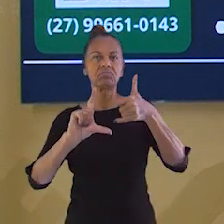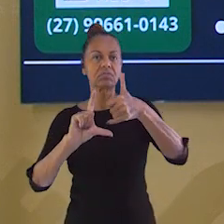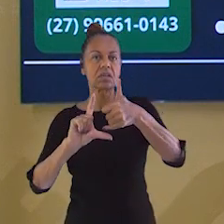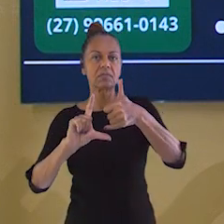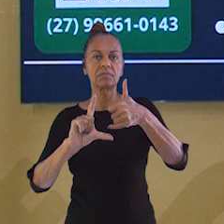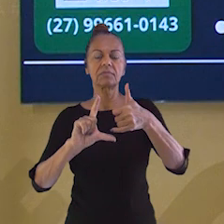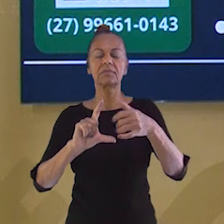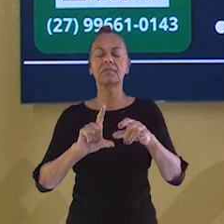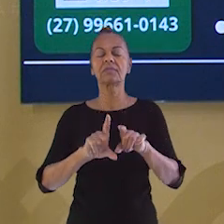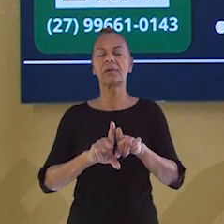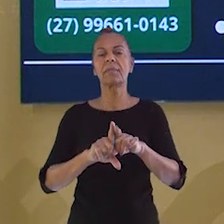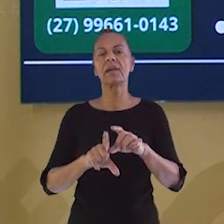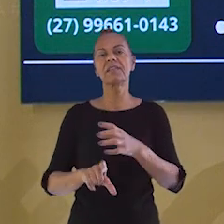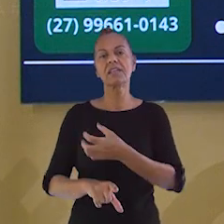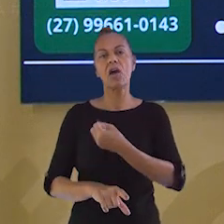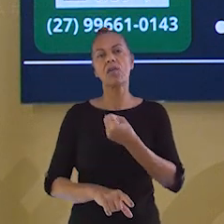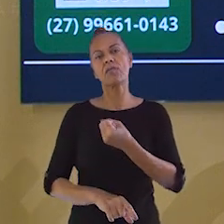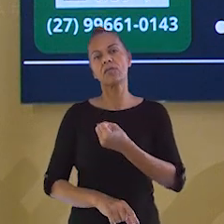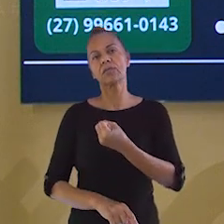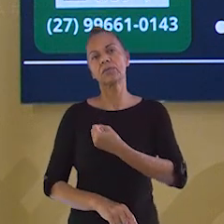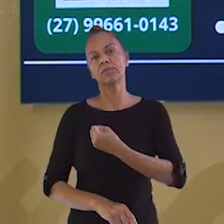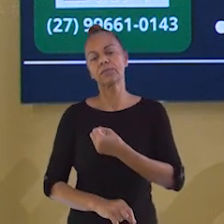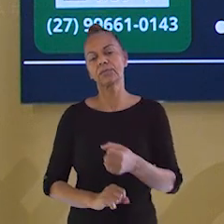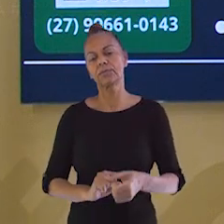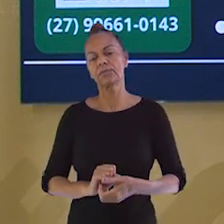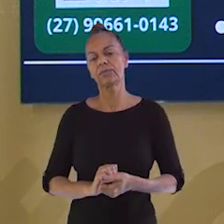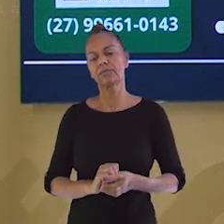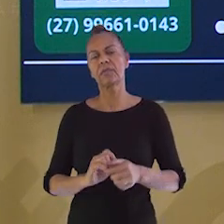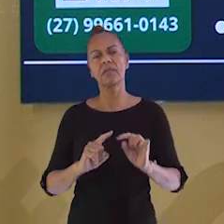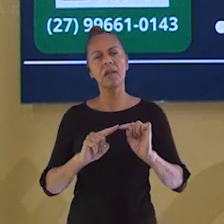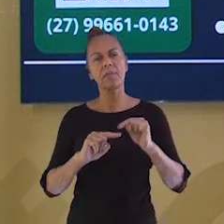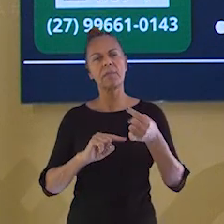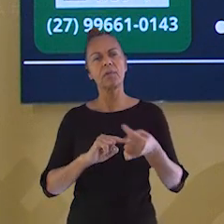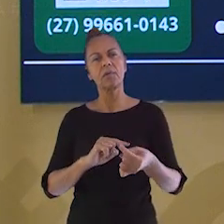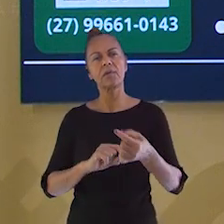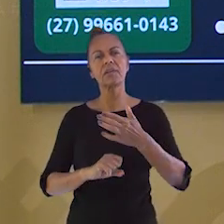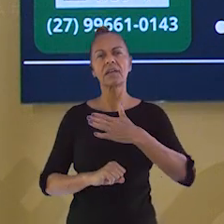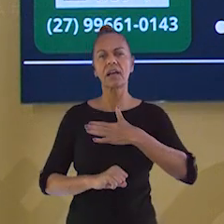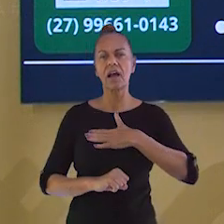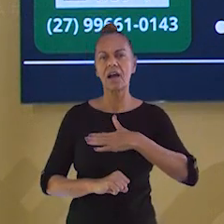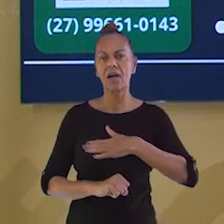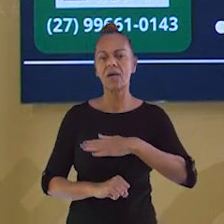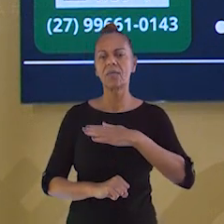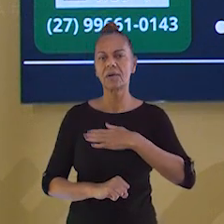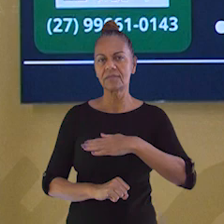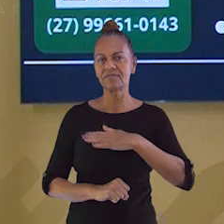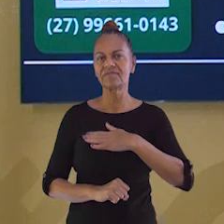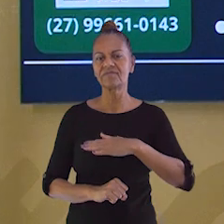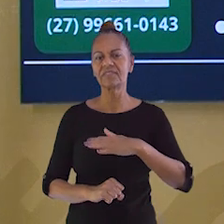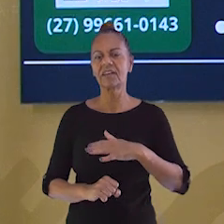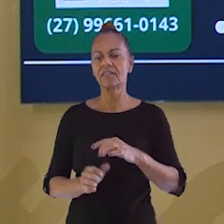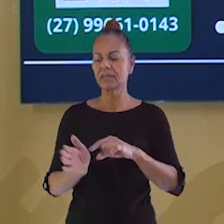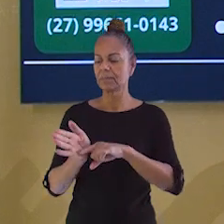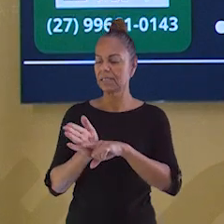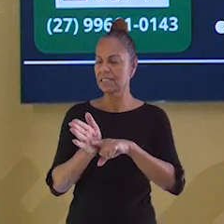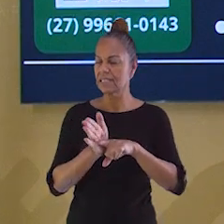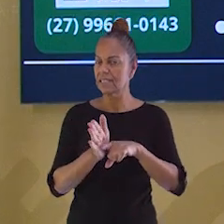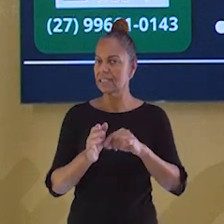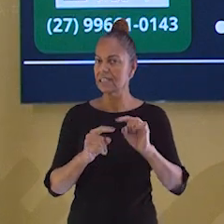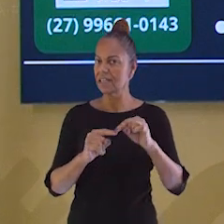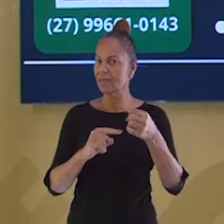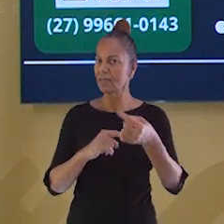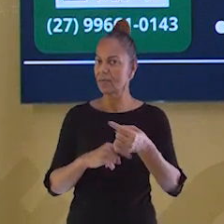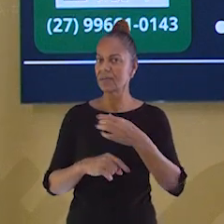câmera do celular para cá e já salvar nosso número. Depois, vocês podem fazer com calma antes de enviar,